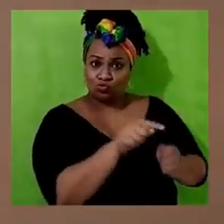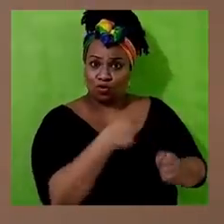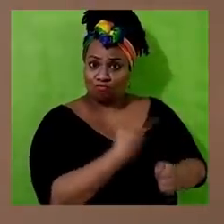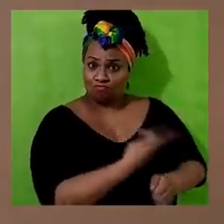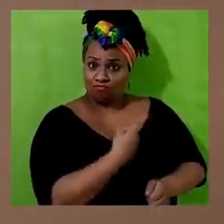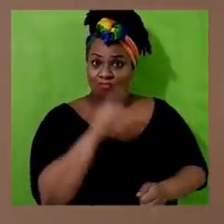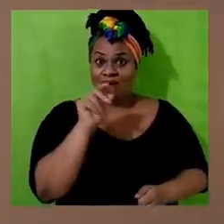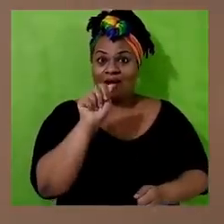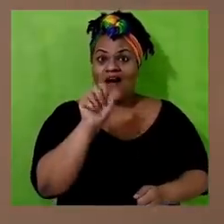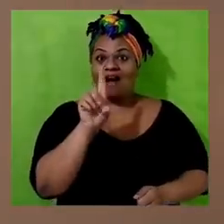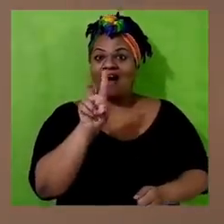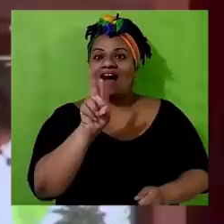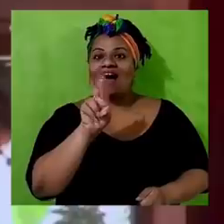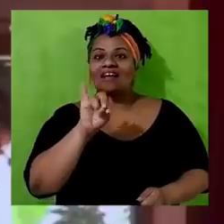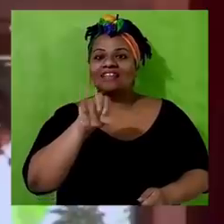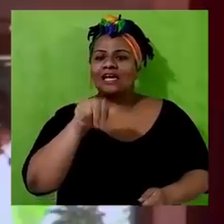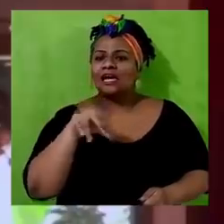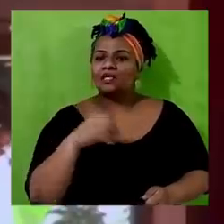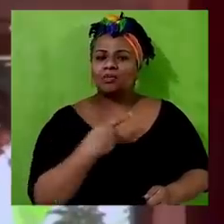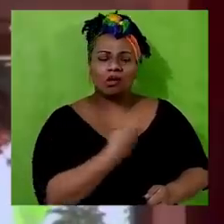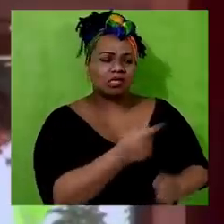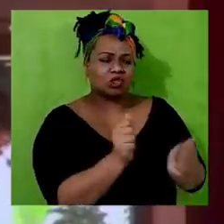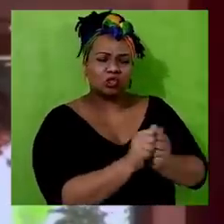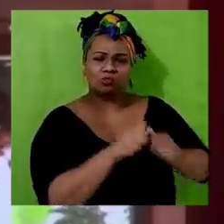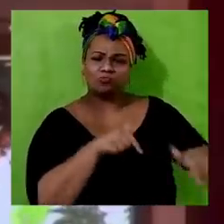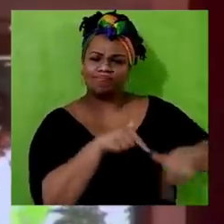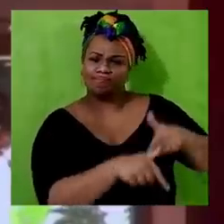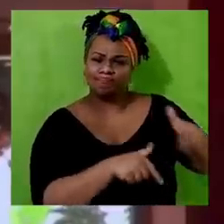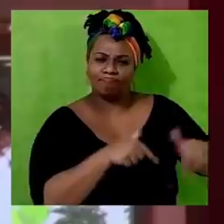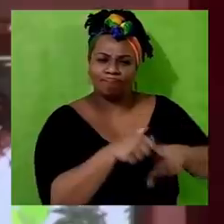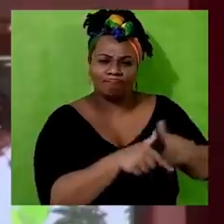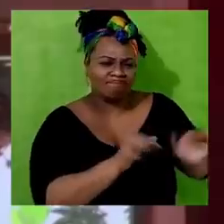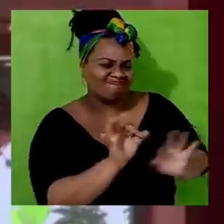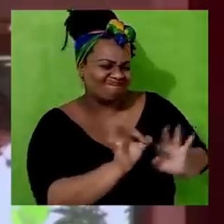Esse junto com a Adriana, a gente fez